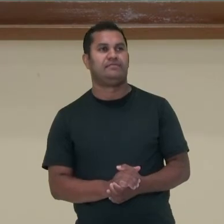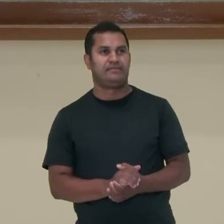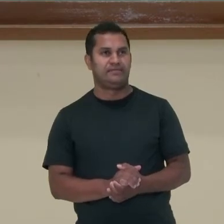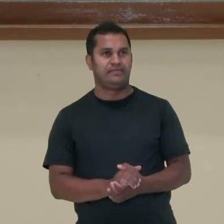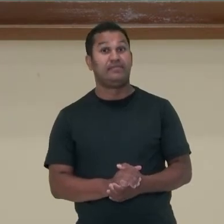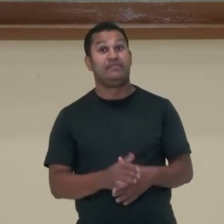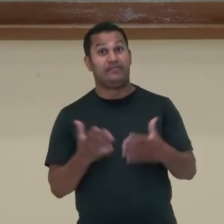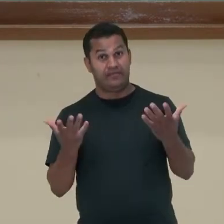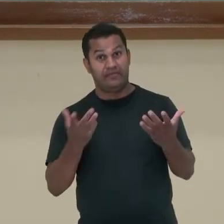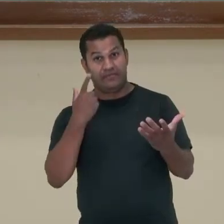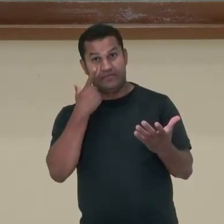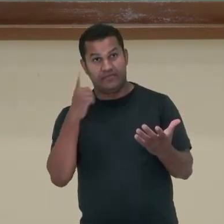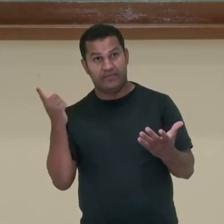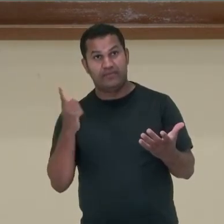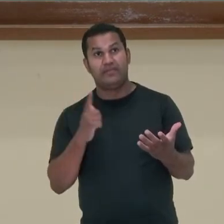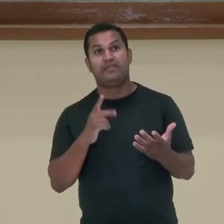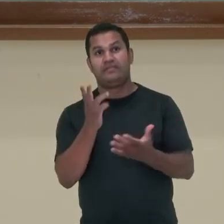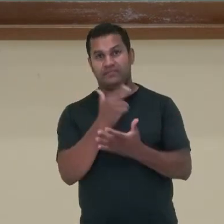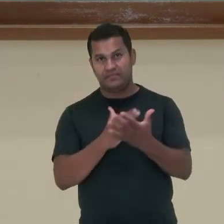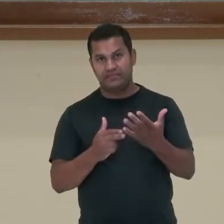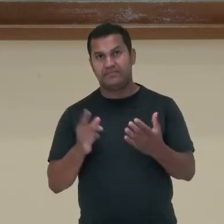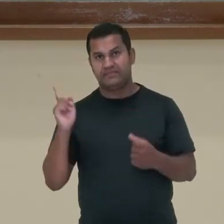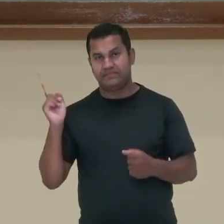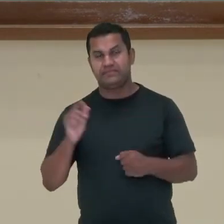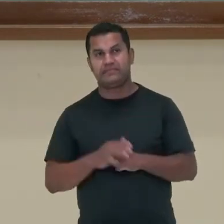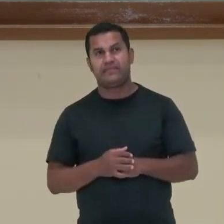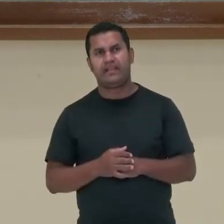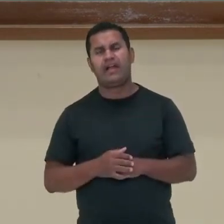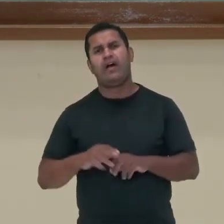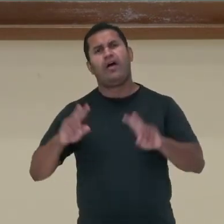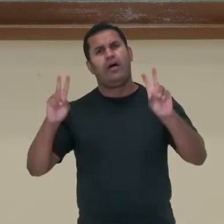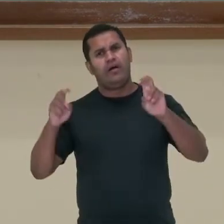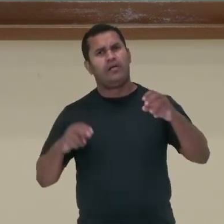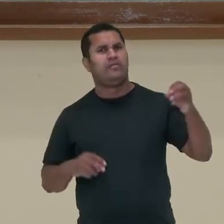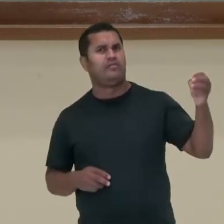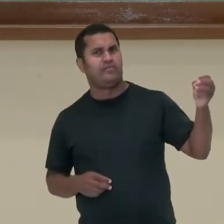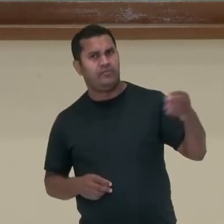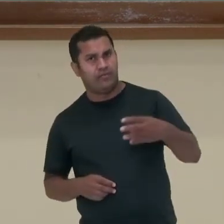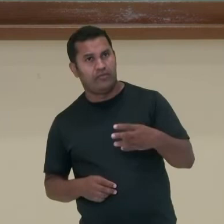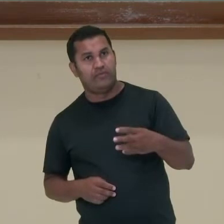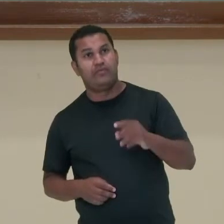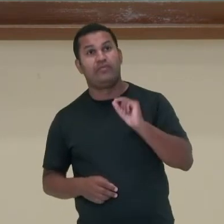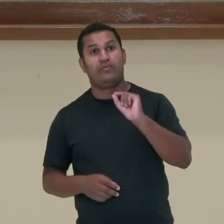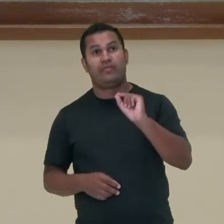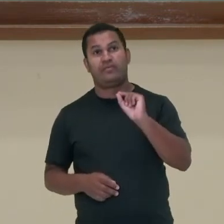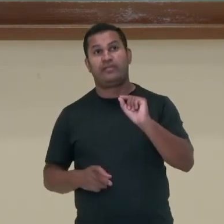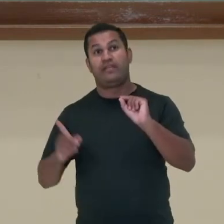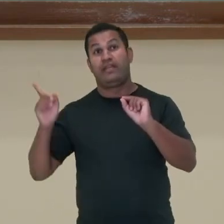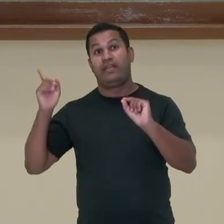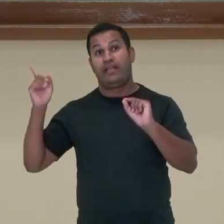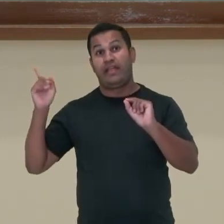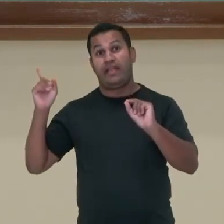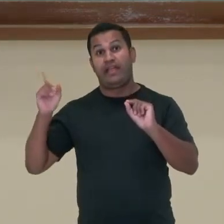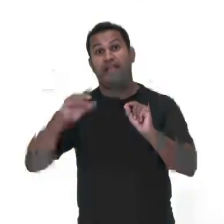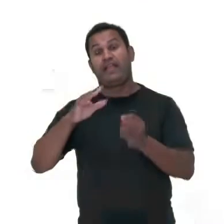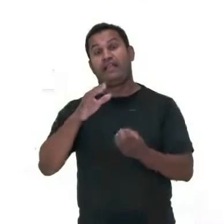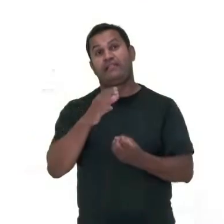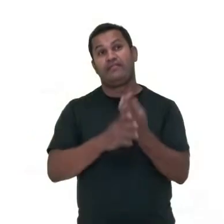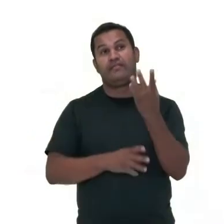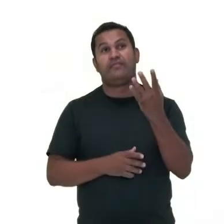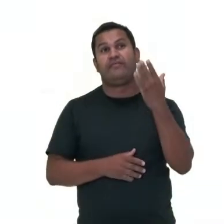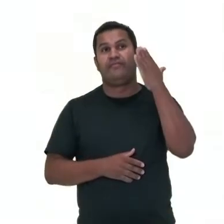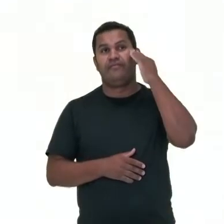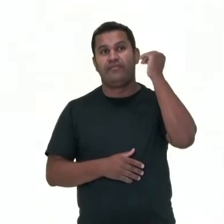Responderam lá, pessoal. Beleza, vamos em frente. Agora vamos falar de uma pessoa que é emblemática nesse período do pós-impressionismo, que é Vincent van Gogh. Vincent van